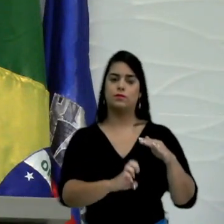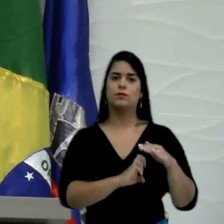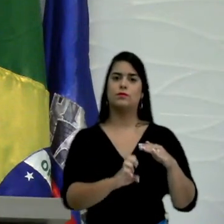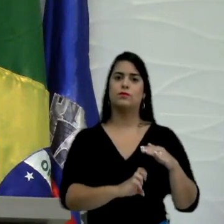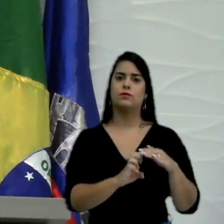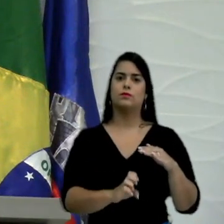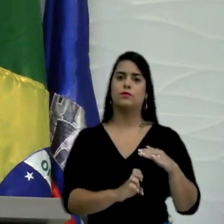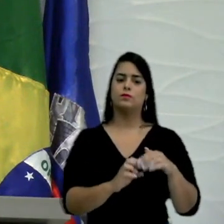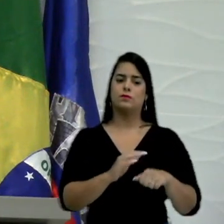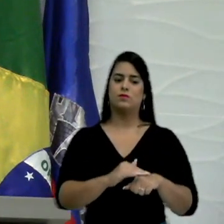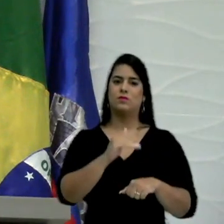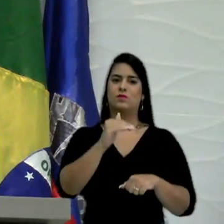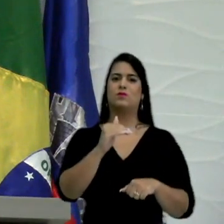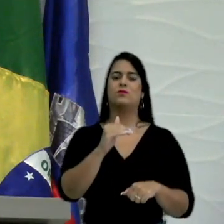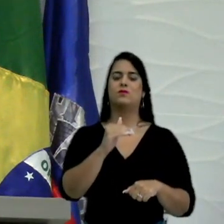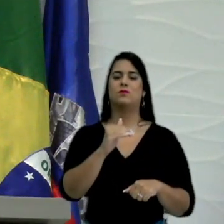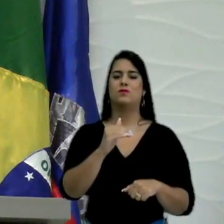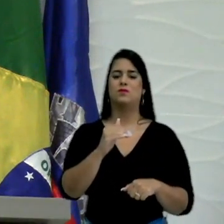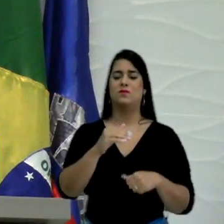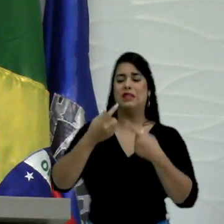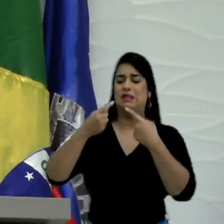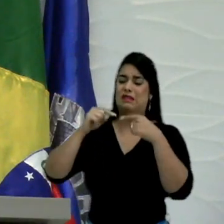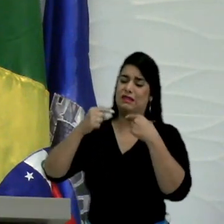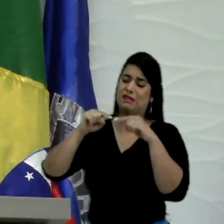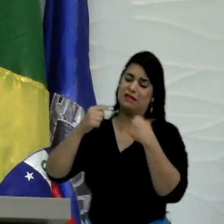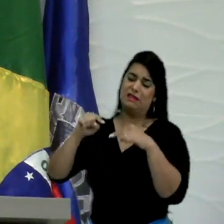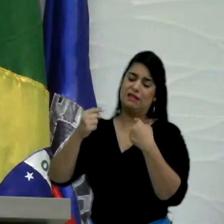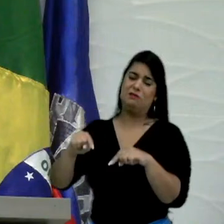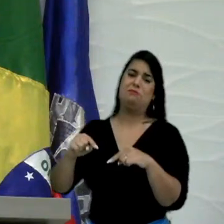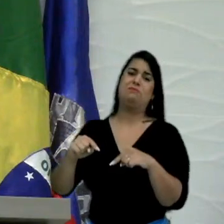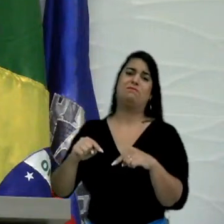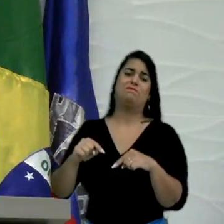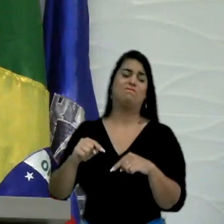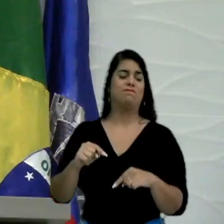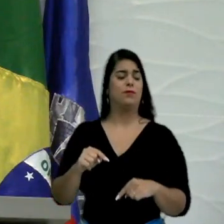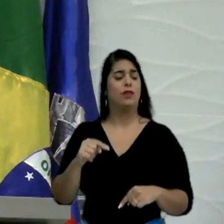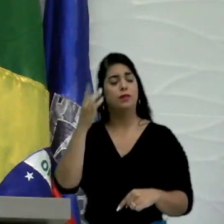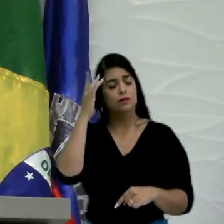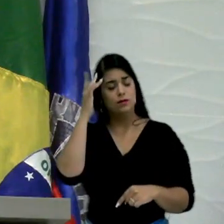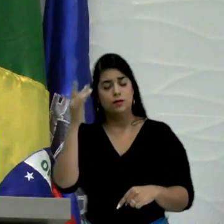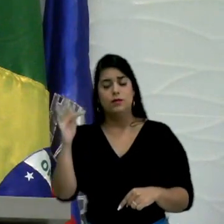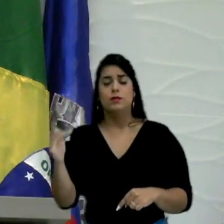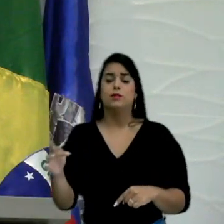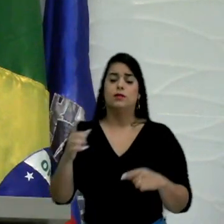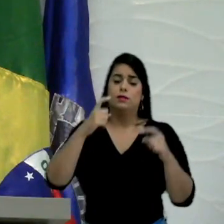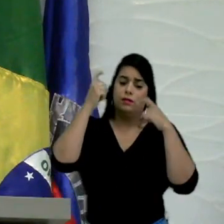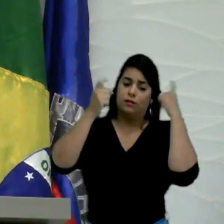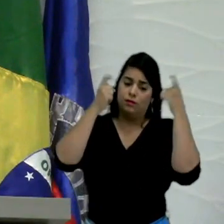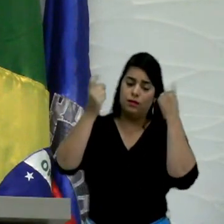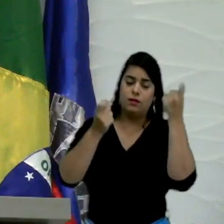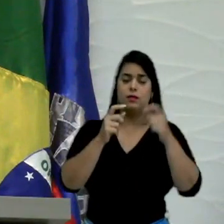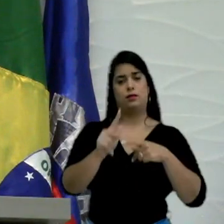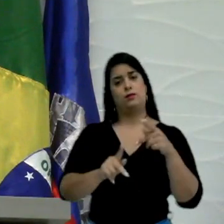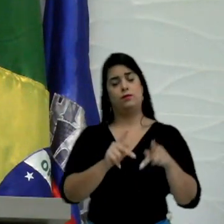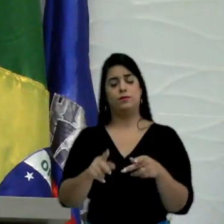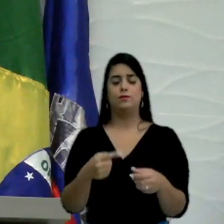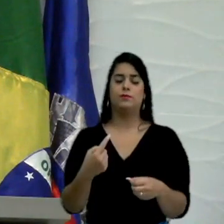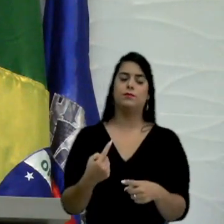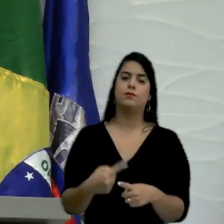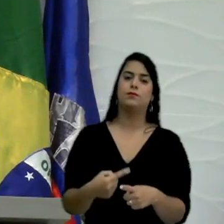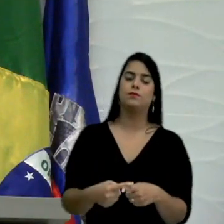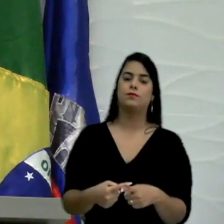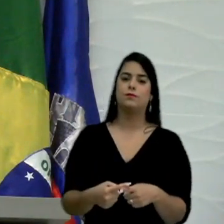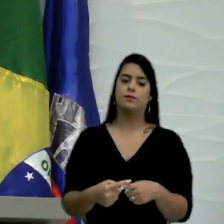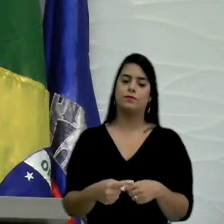um maior número de reclamações, onde tem dado muita dor de cabeça à nossa população, pois em nosso município, a cada dia